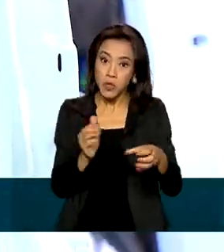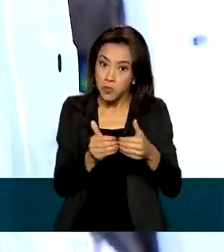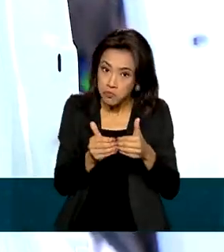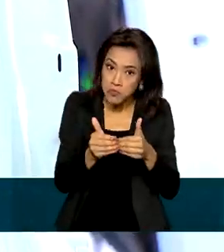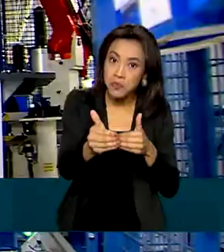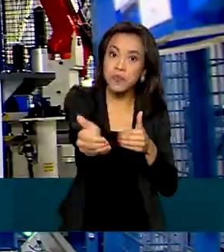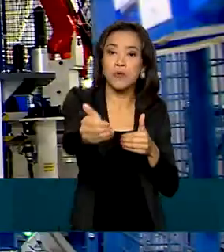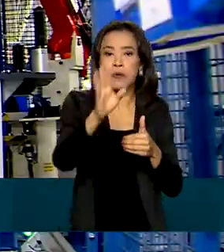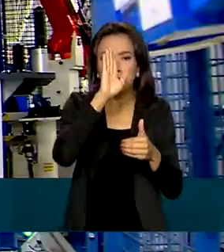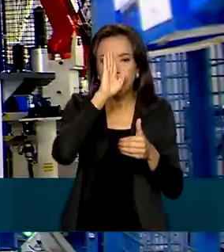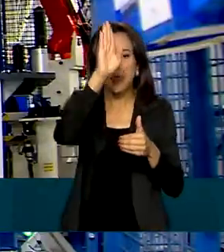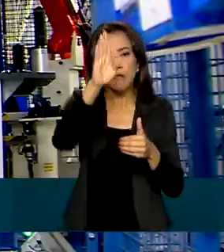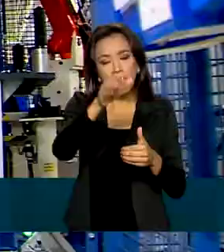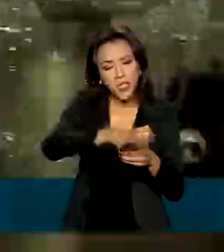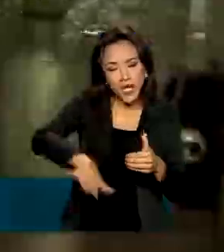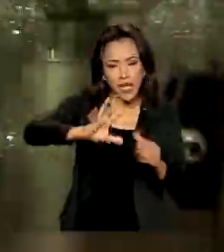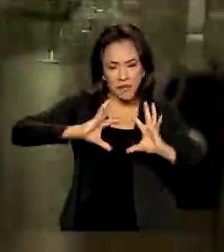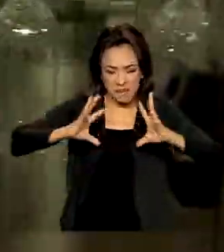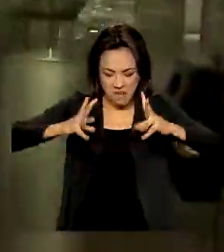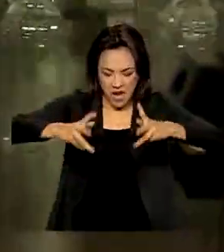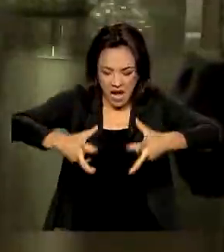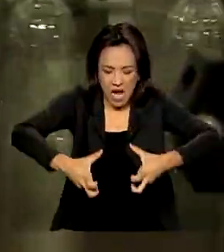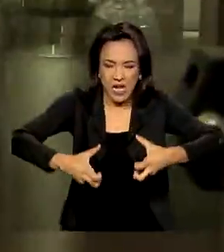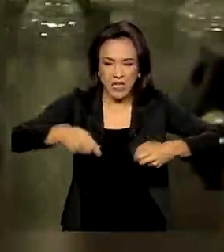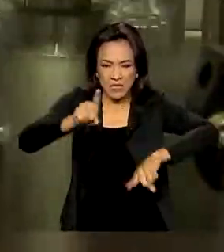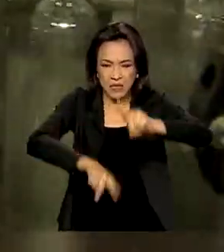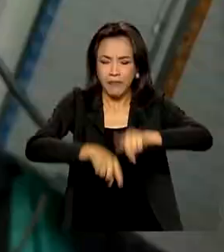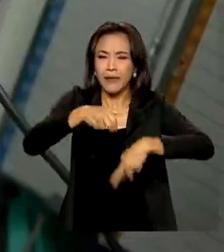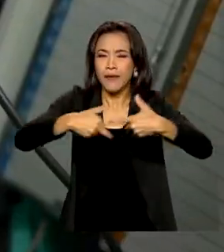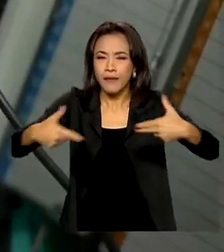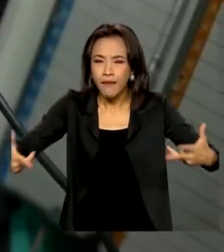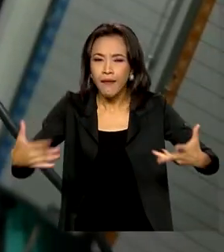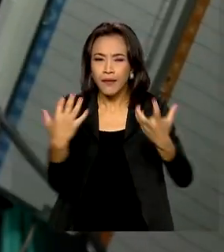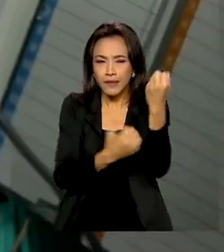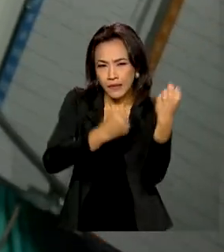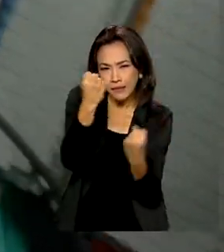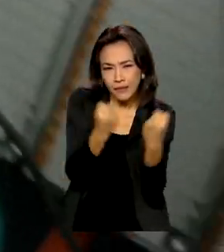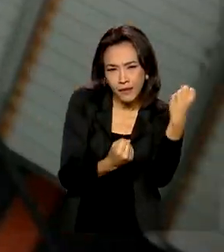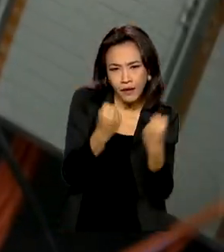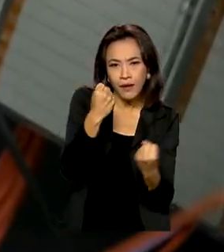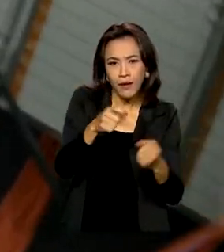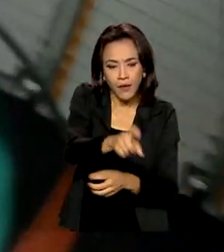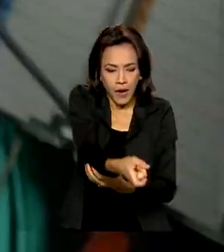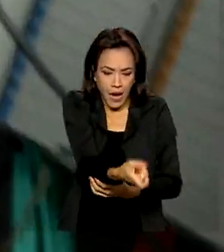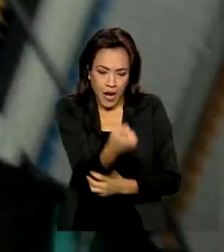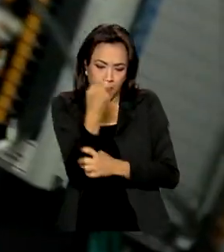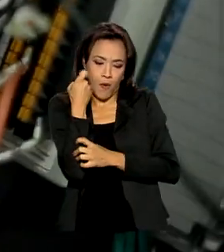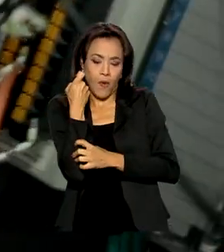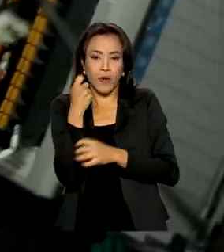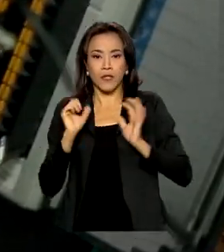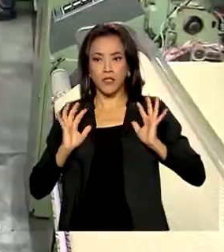ou destaque para máquinas equipamentos veículos automotores reboques e Carrocerias